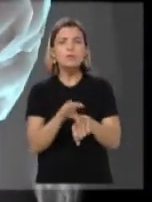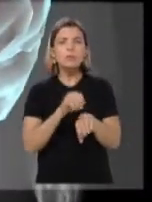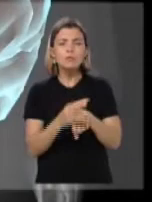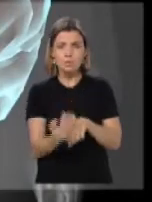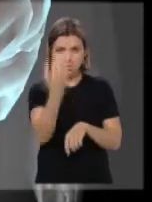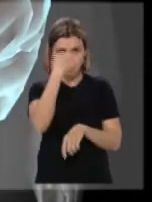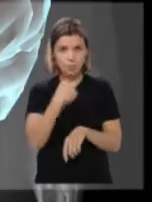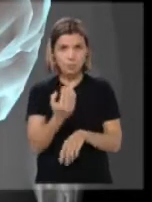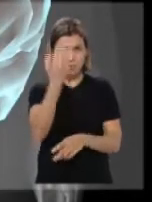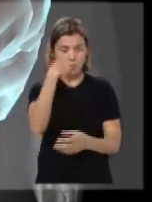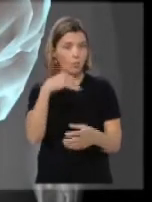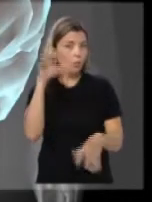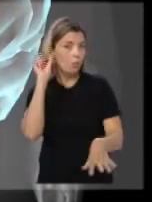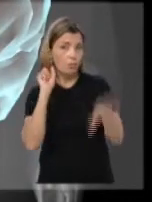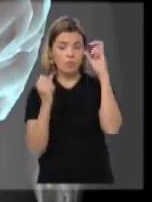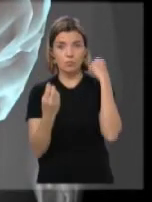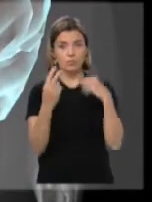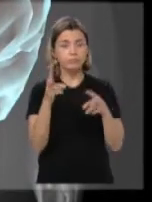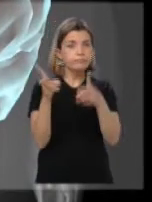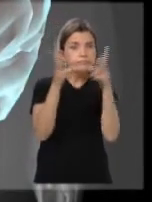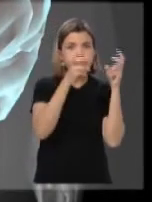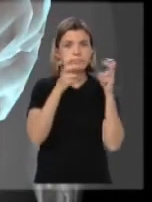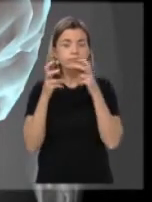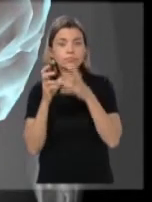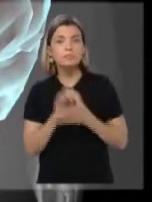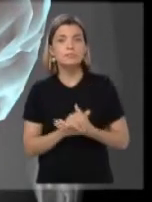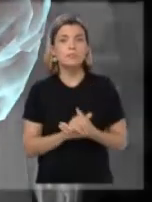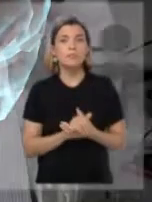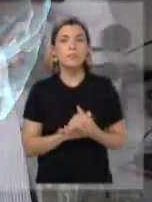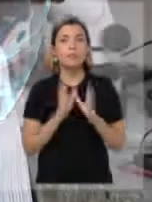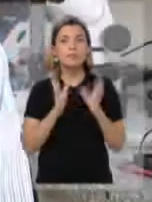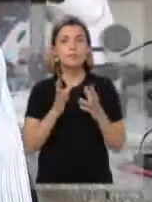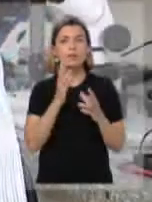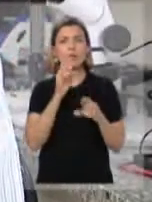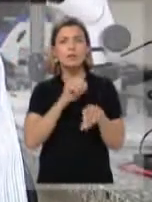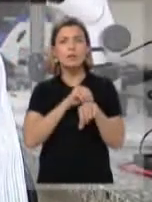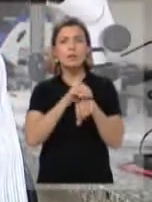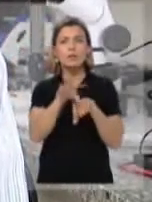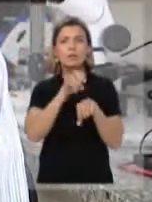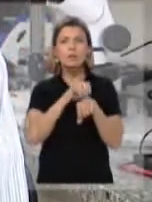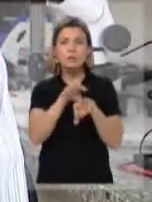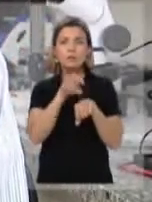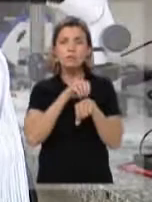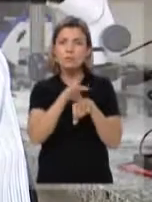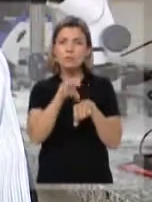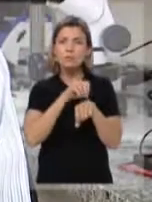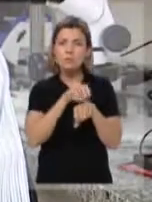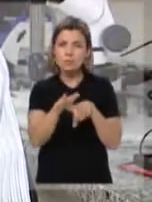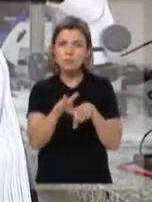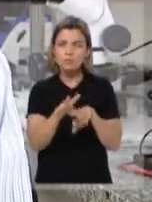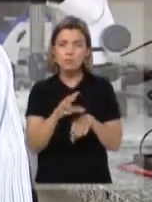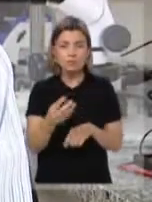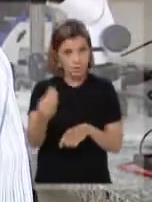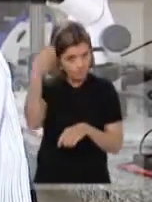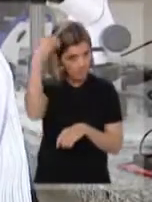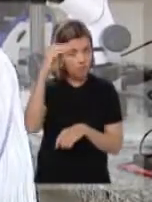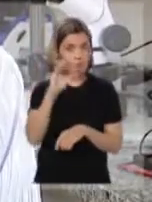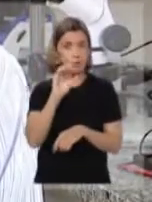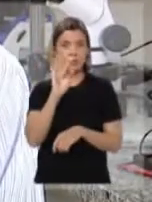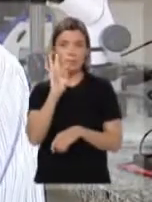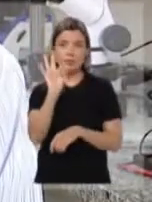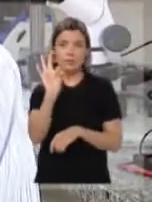para estímulos elétricos, todo esse processo. E via de regra, essas informações passam por uma estrutura chamada